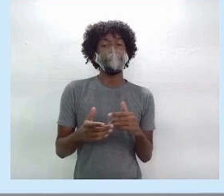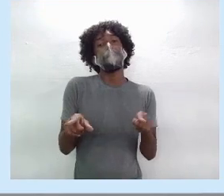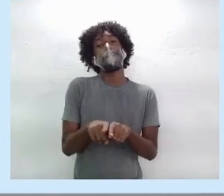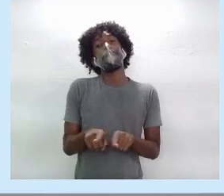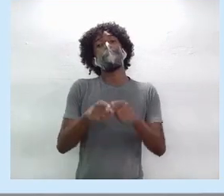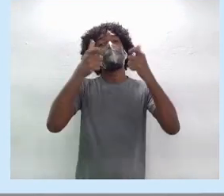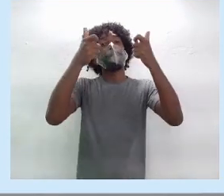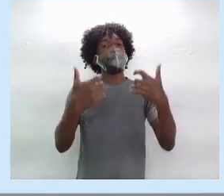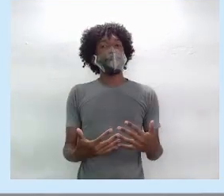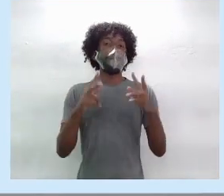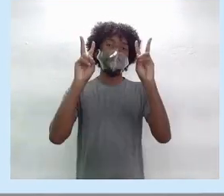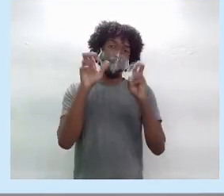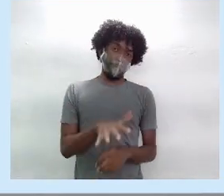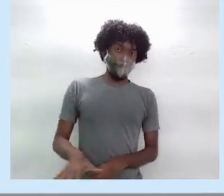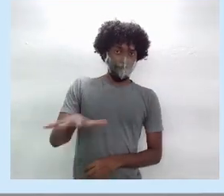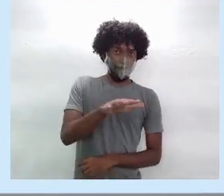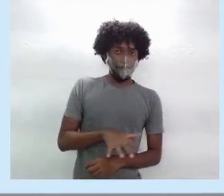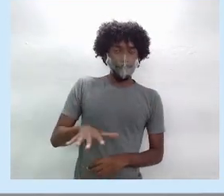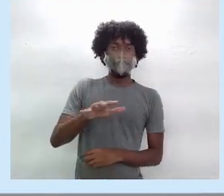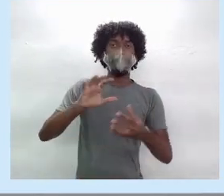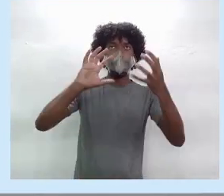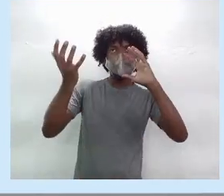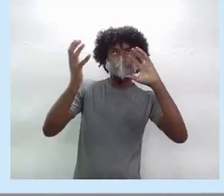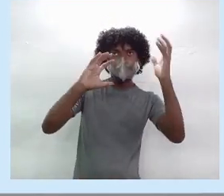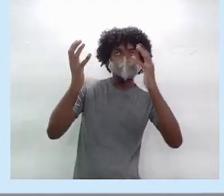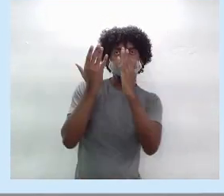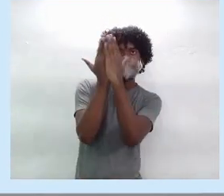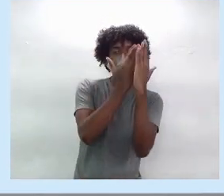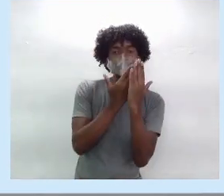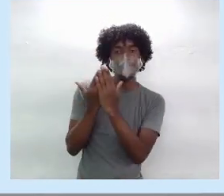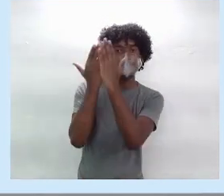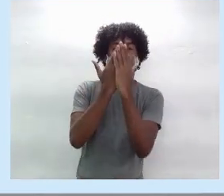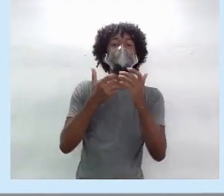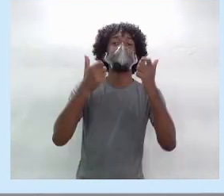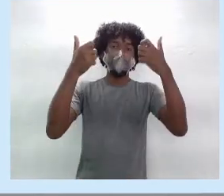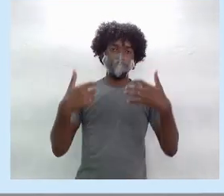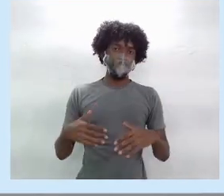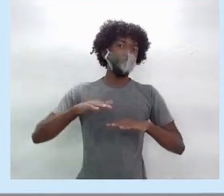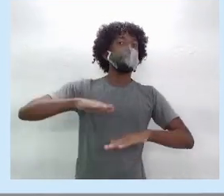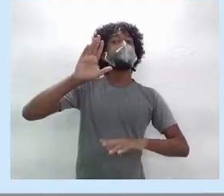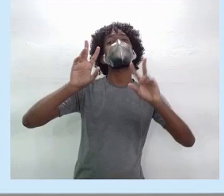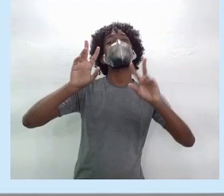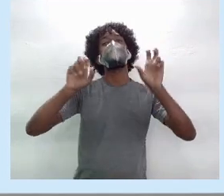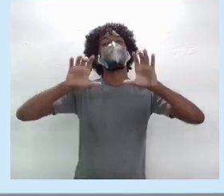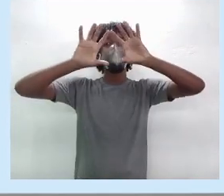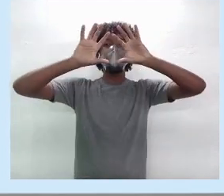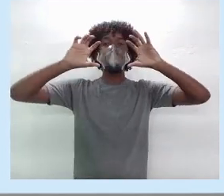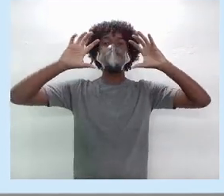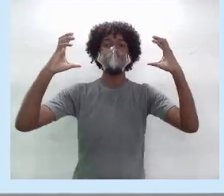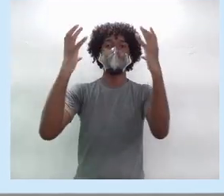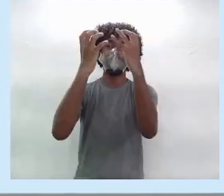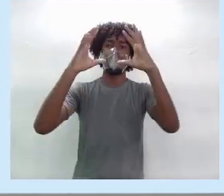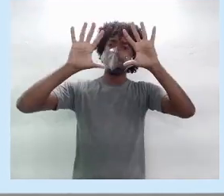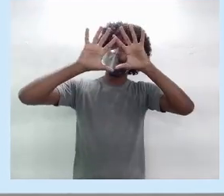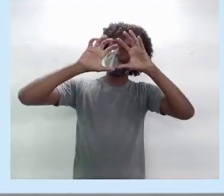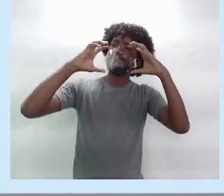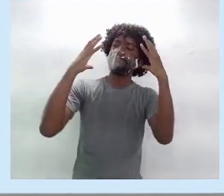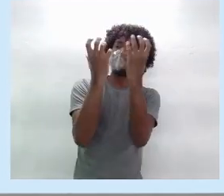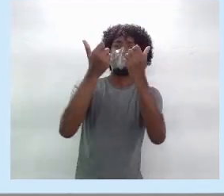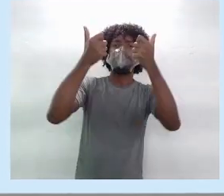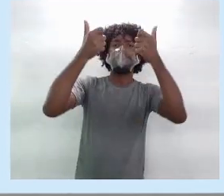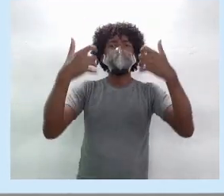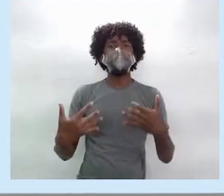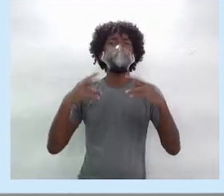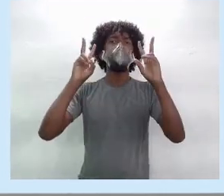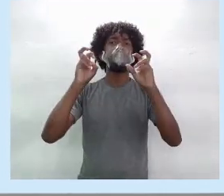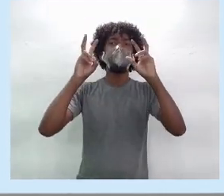a meteorologia, nada melhor do que falar sobre as nuvens. E se falando das nuvens, a gente vem